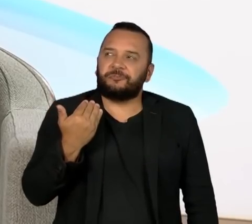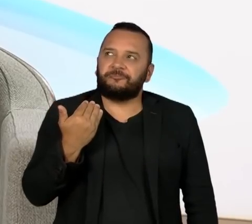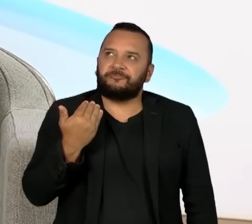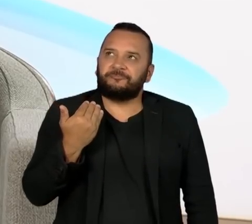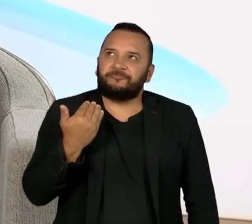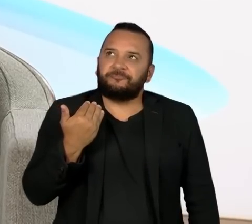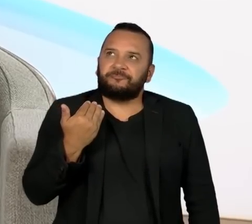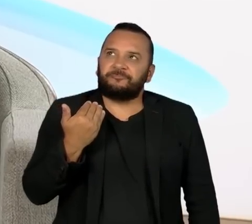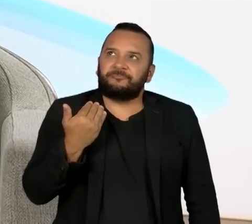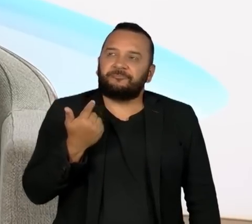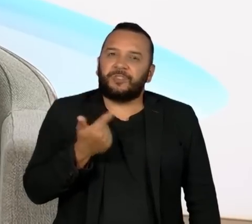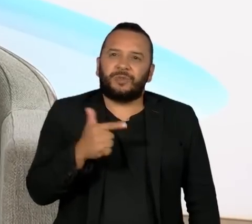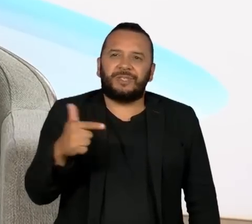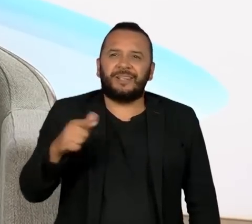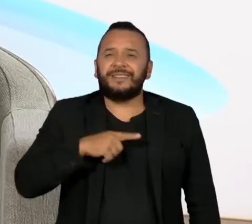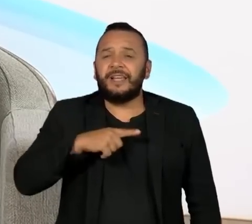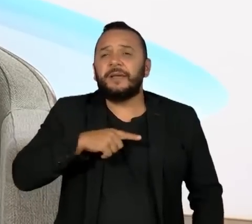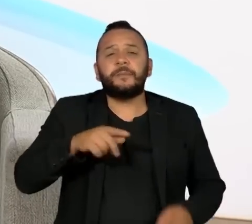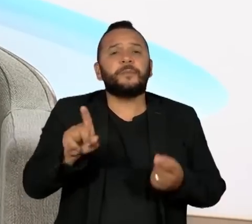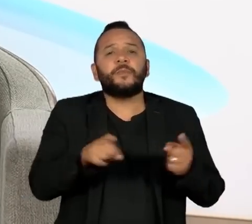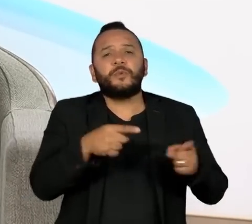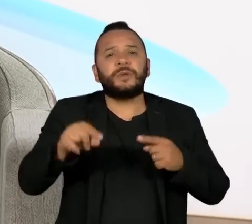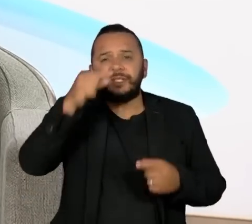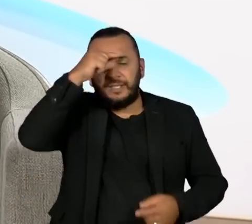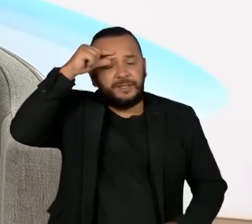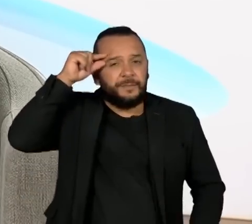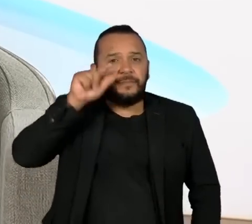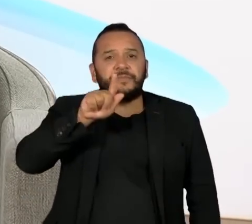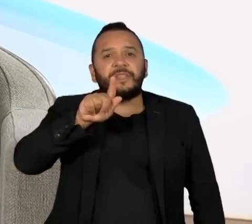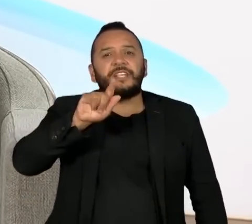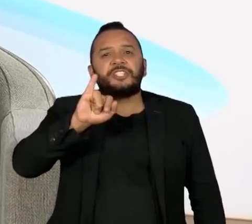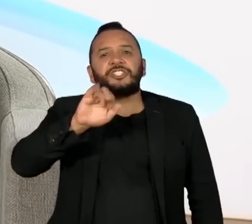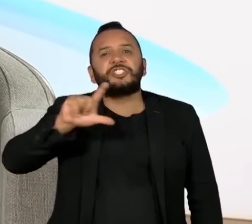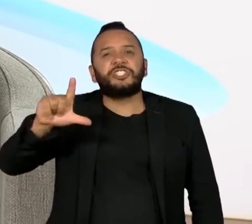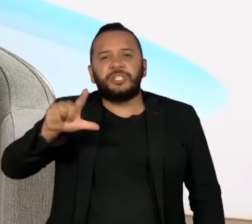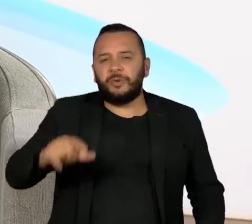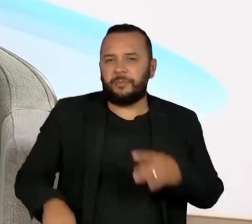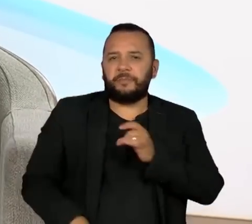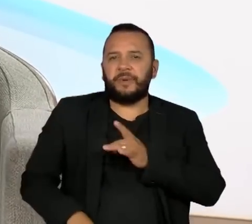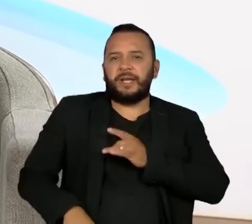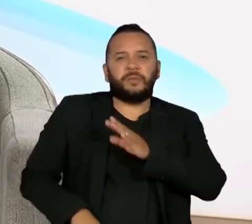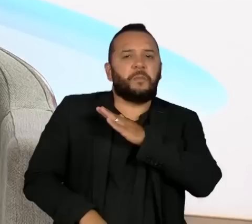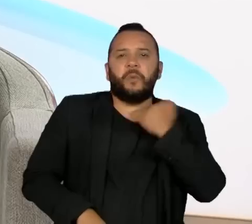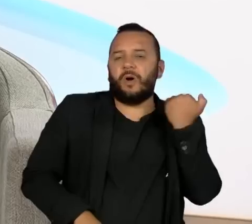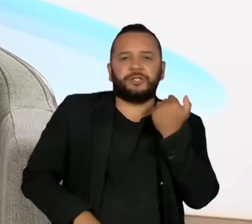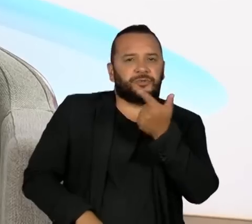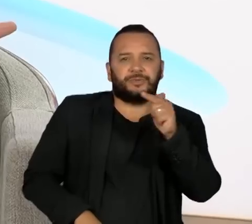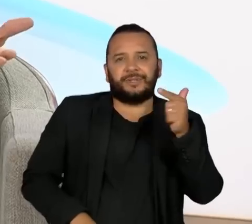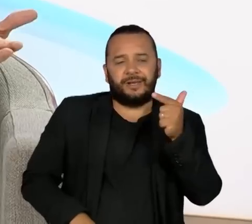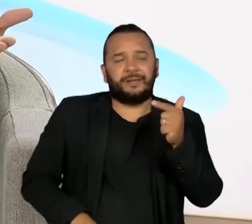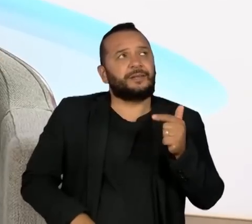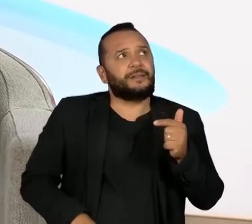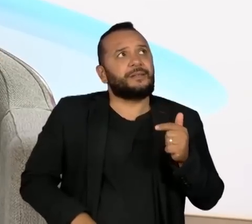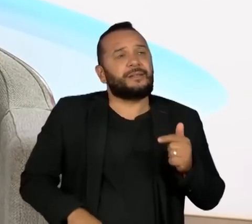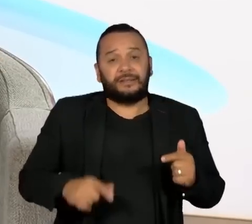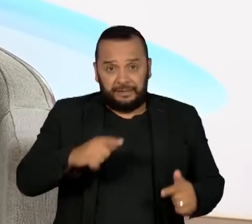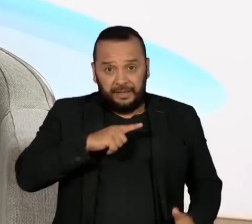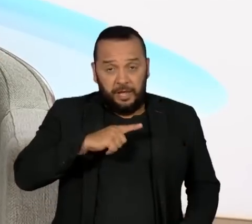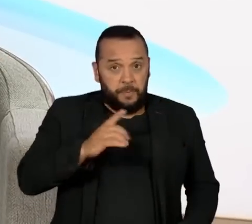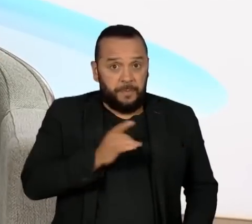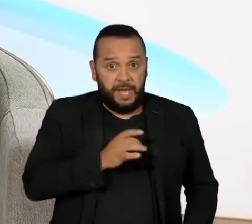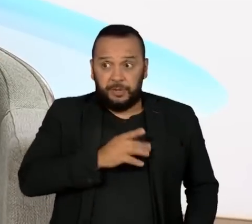É linda aquela música do Gil, né? Não tenho medo da morte, porque eu não vou estar lá. Eu tenho medo de morrer. Isso todos nós